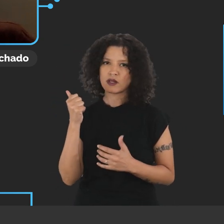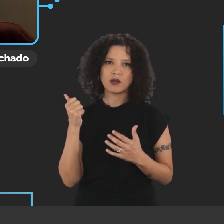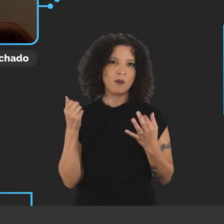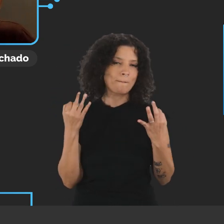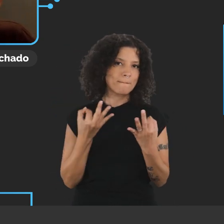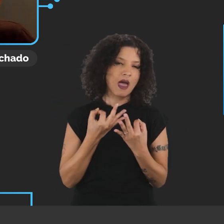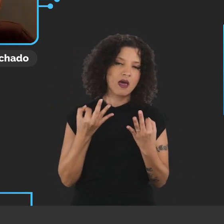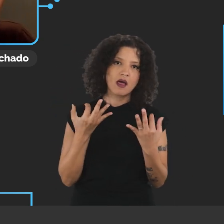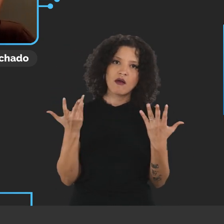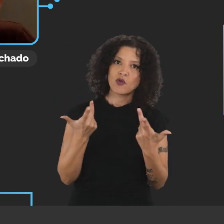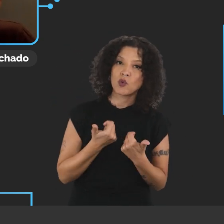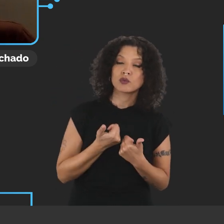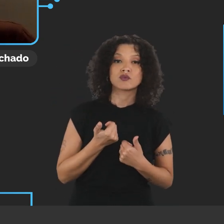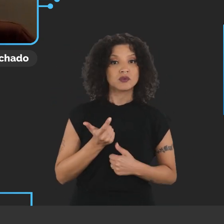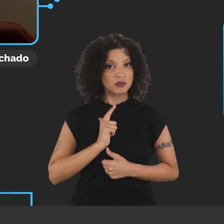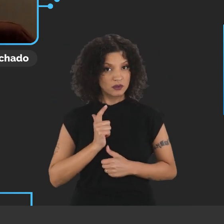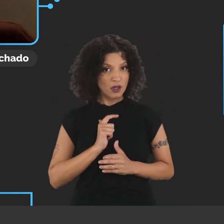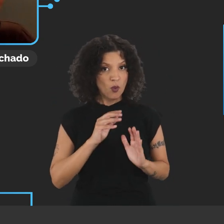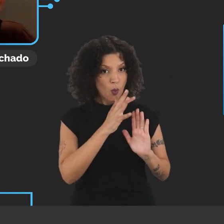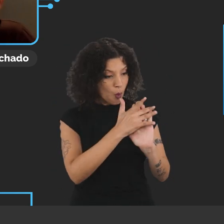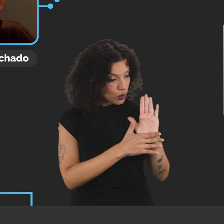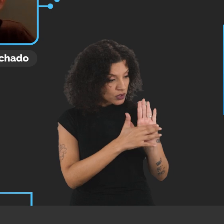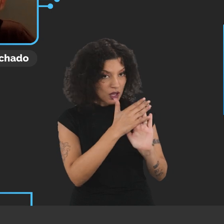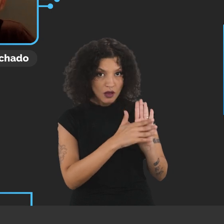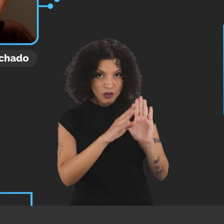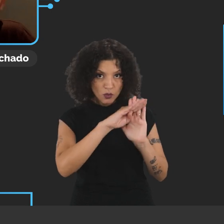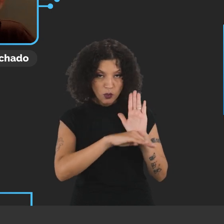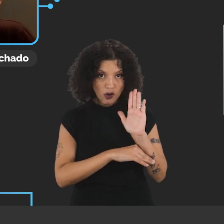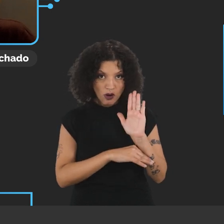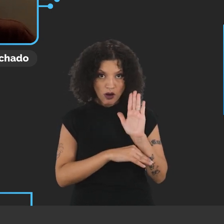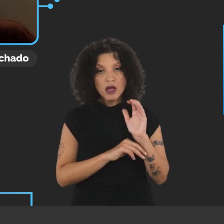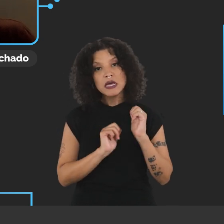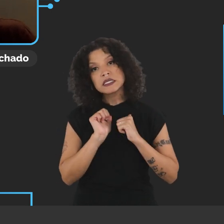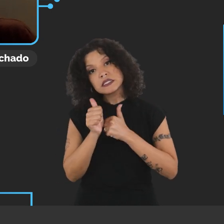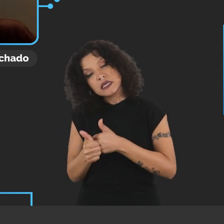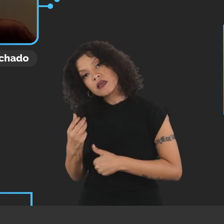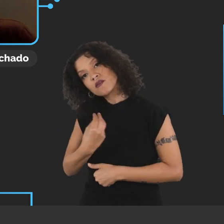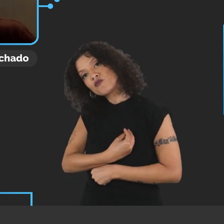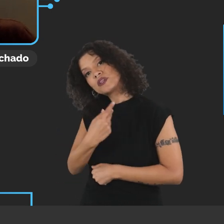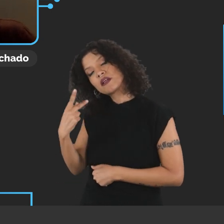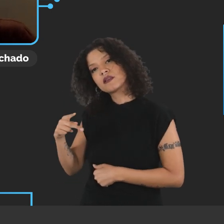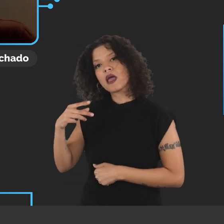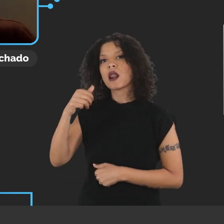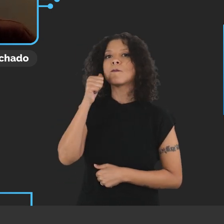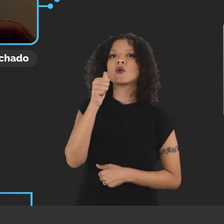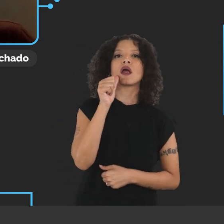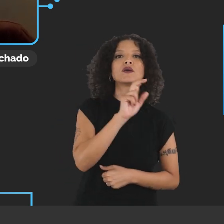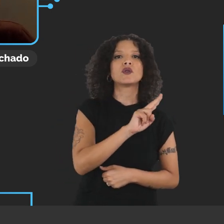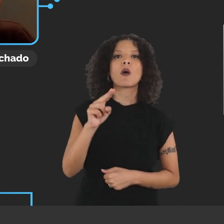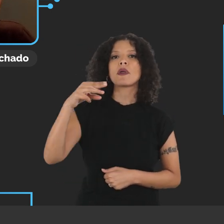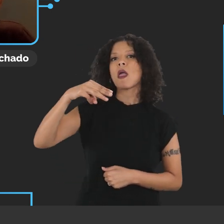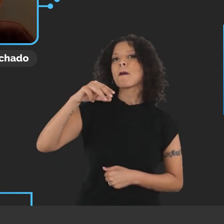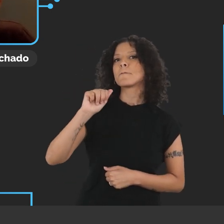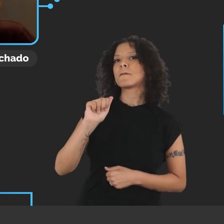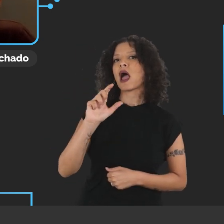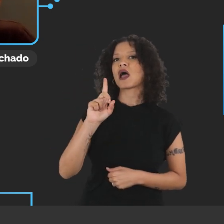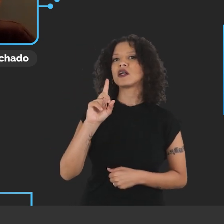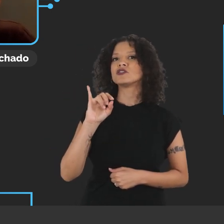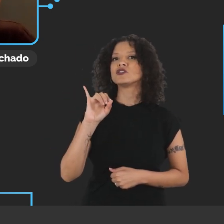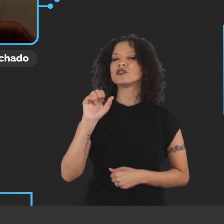bem feito, bem produzido, um belo no roteiro. Aliás, o roteiro foi feito baseado na vida da